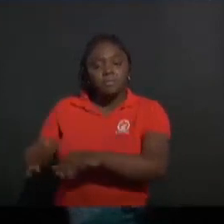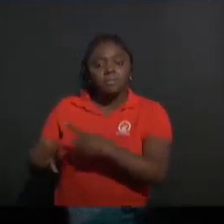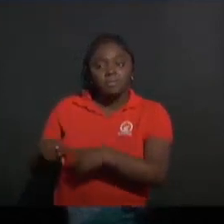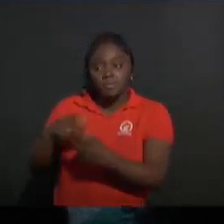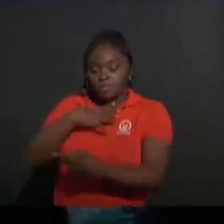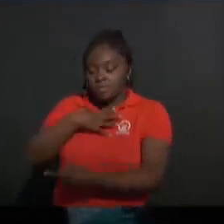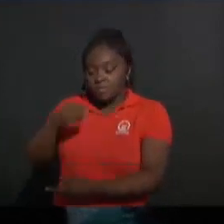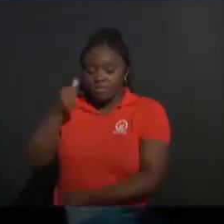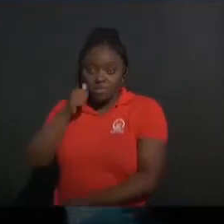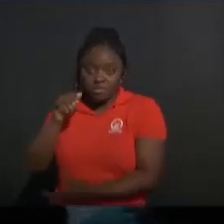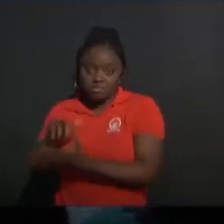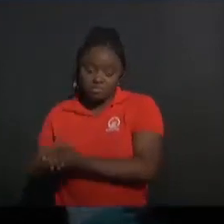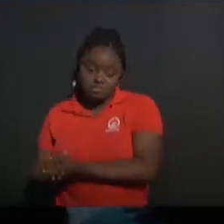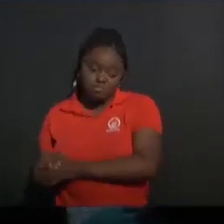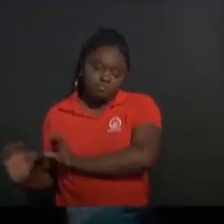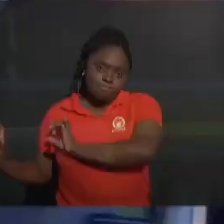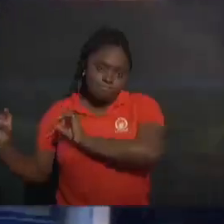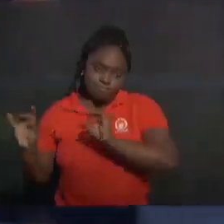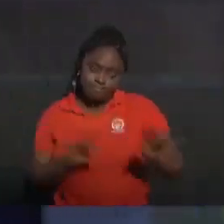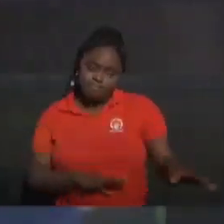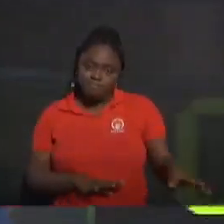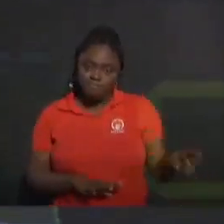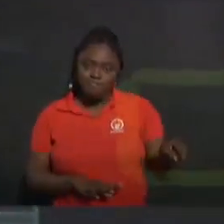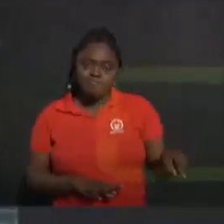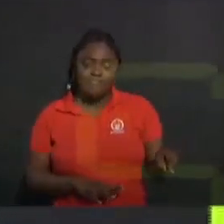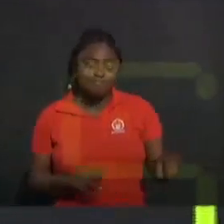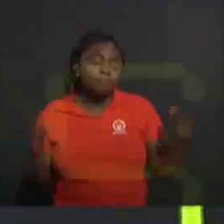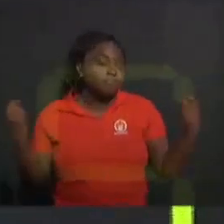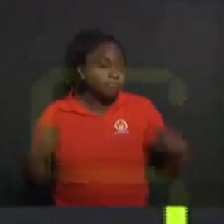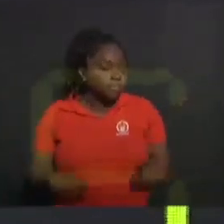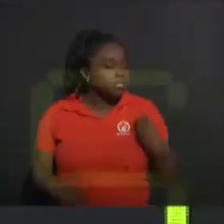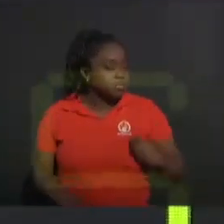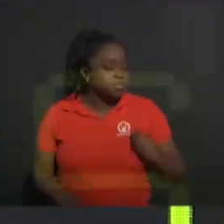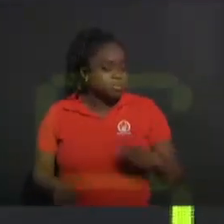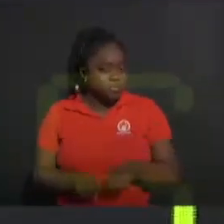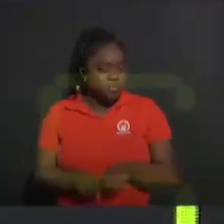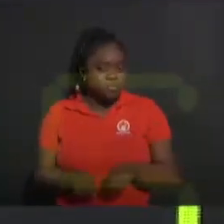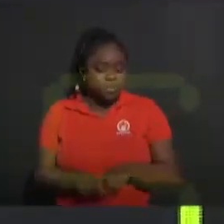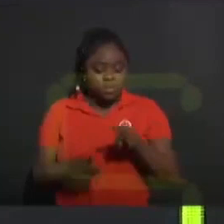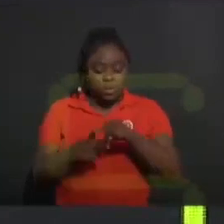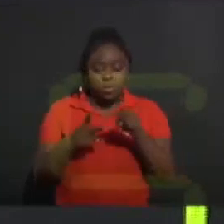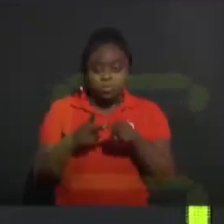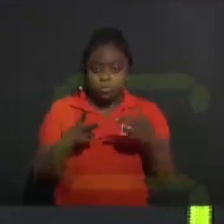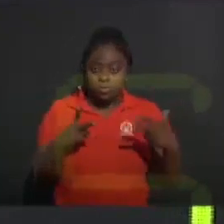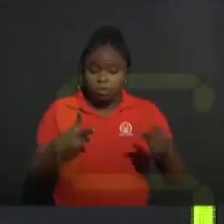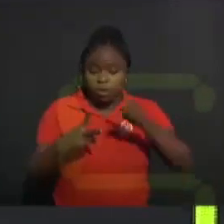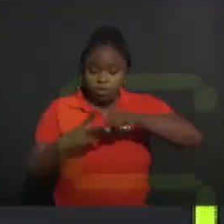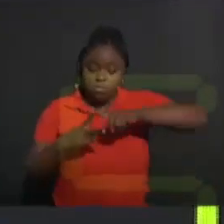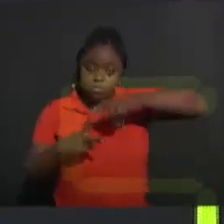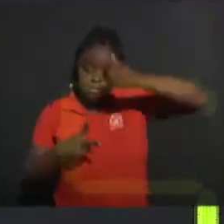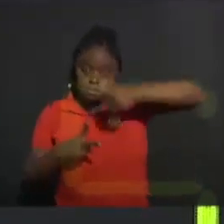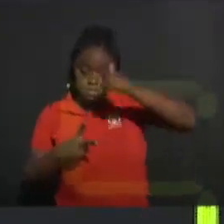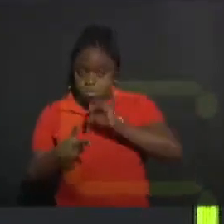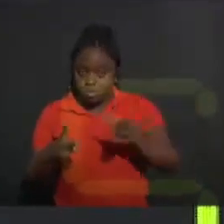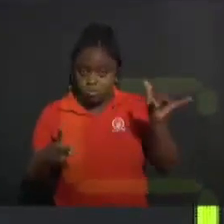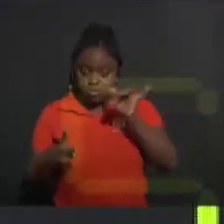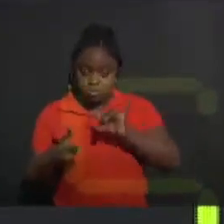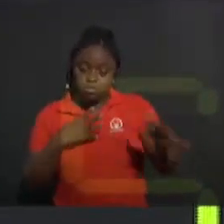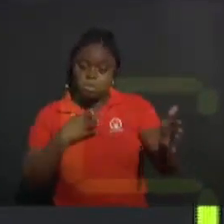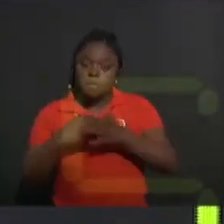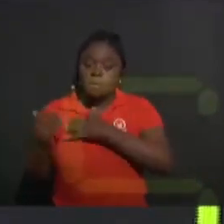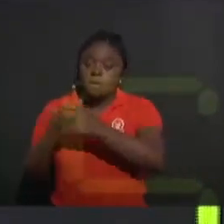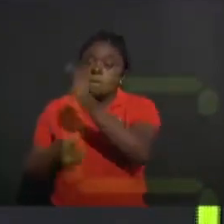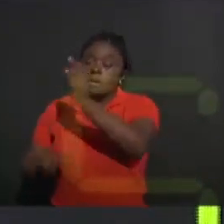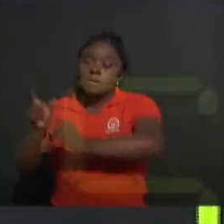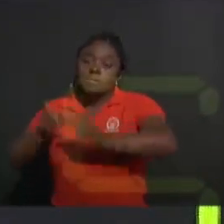os filhos. Nós precisamos viver assim. Então eu vou terminar com esses 2 alertas aqui. Primeiro, qualquer